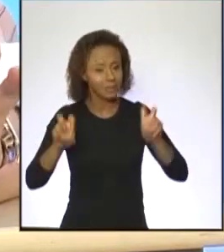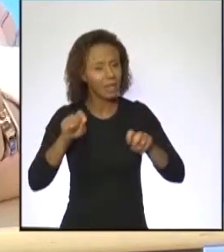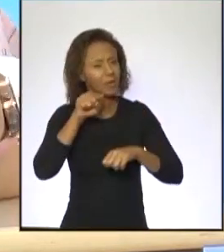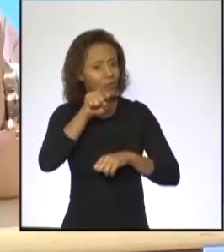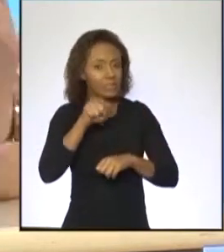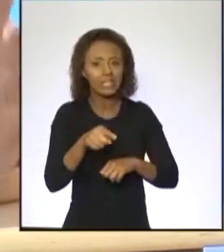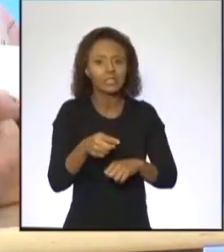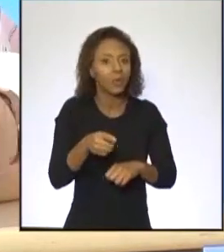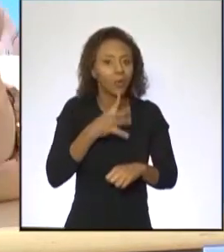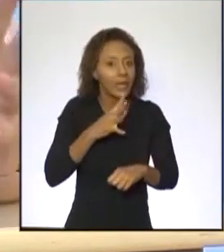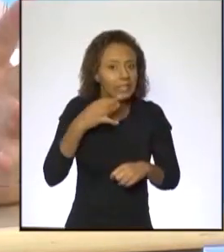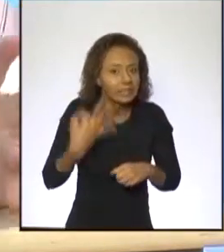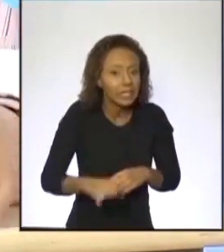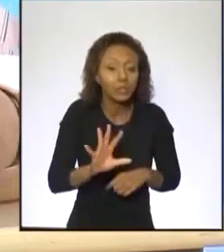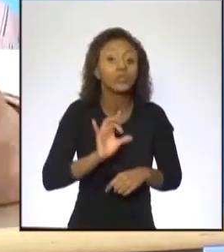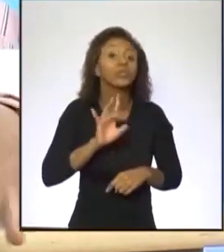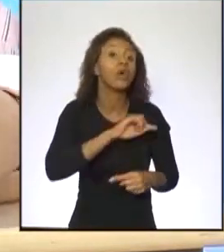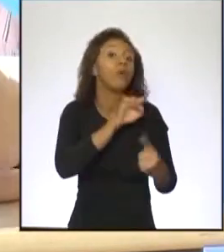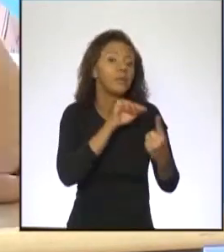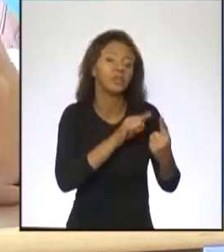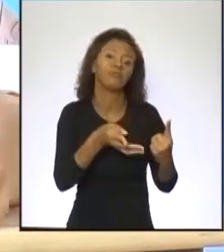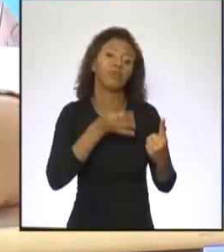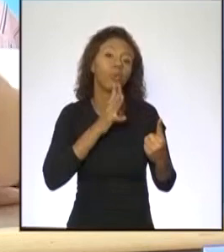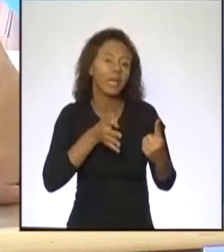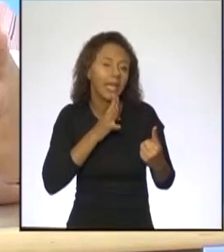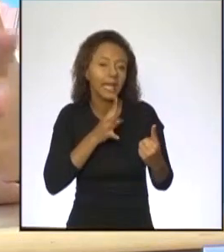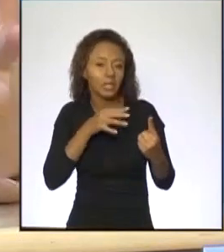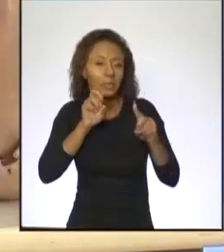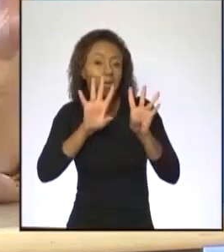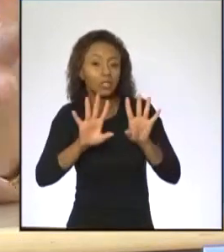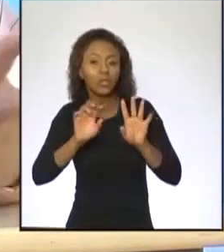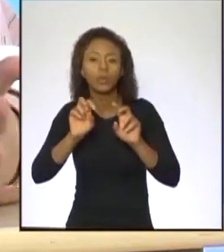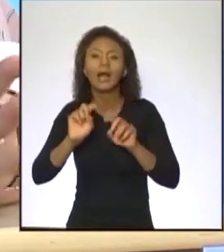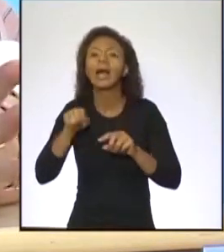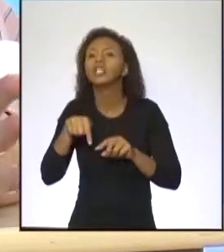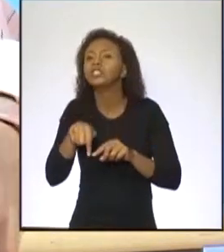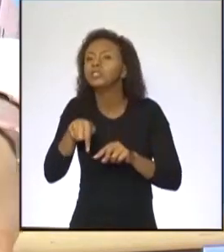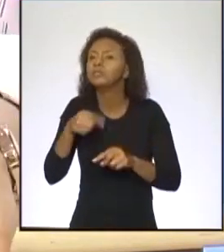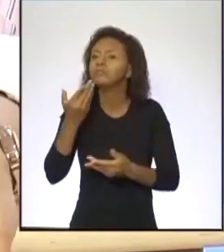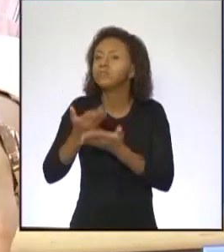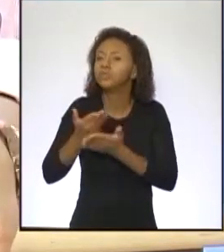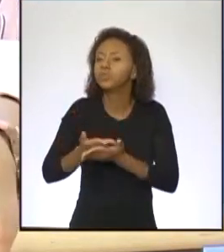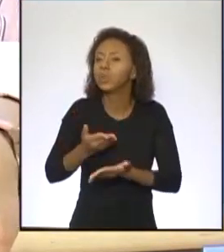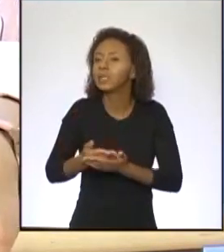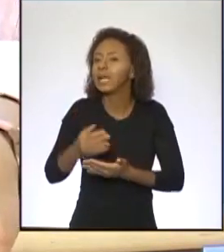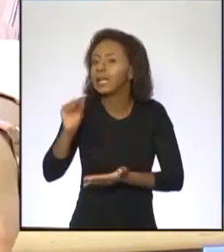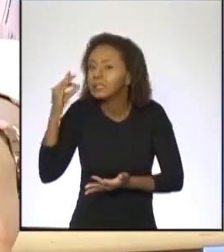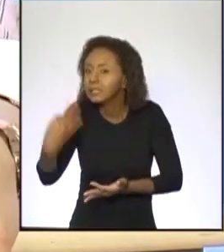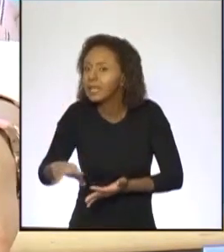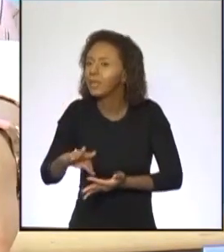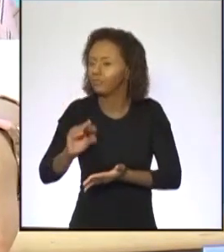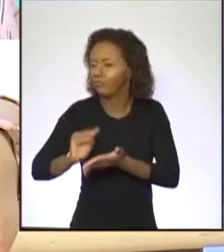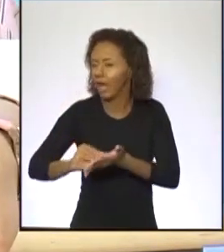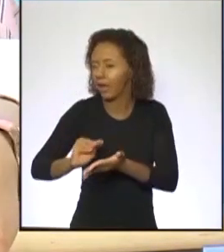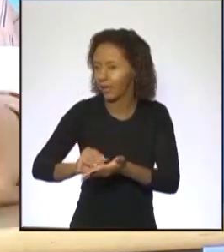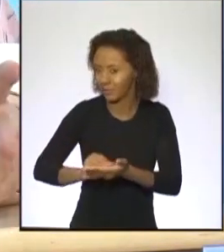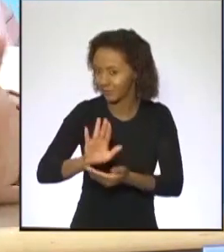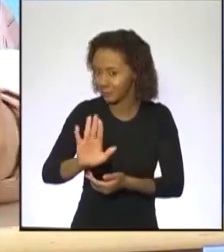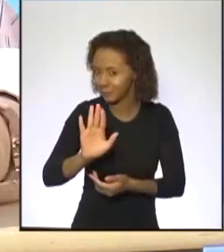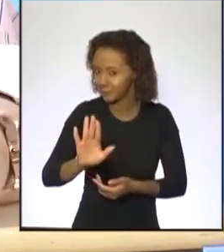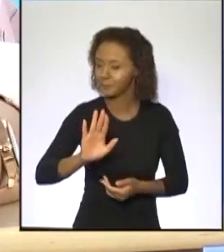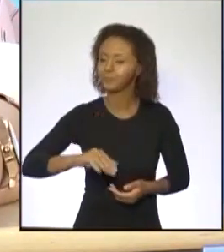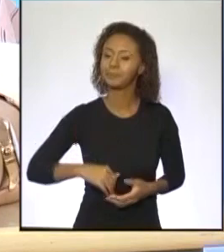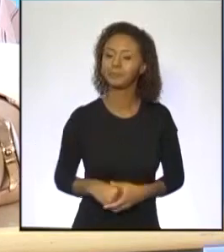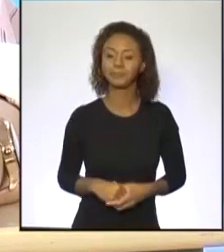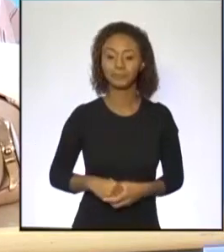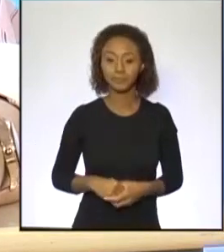ainda não conhecem. Vocês conhecem os objetivos, mas o tema, né, o que a gente vai estudar mesmo ainda está um pouquinho de segredo. Ok. Então aí a gente